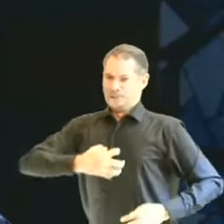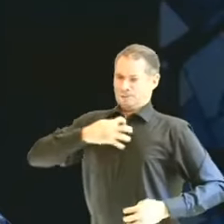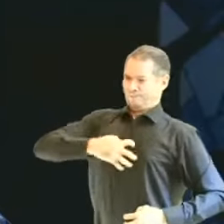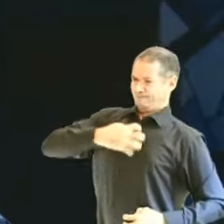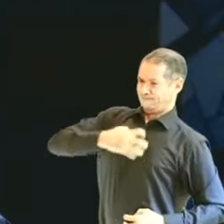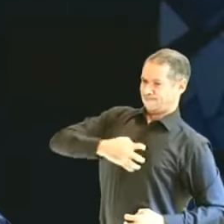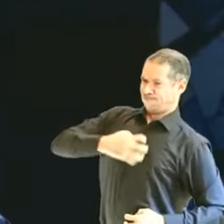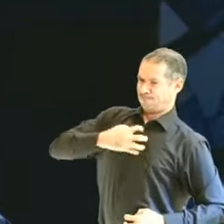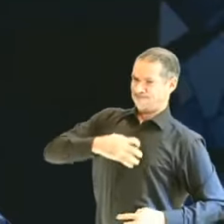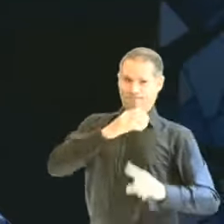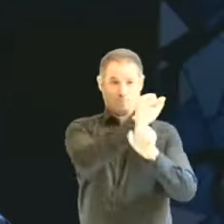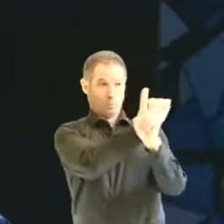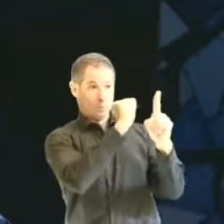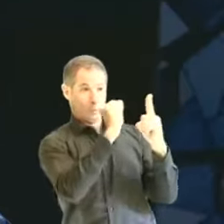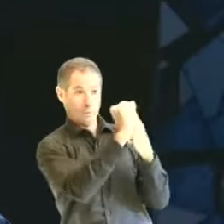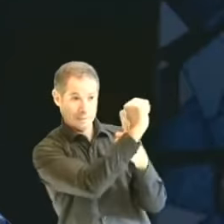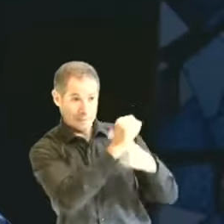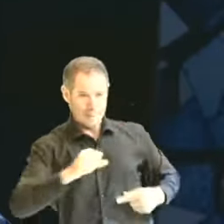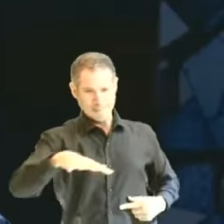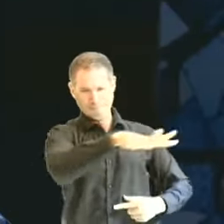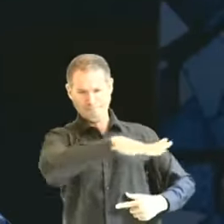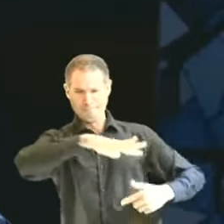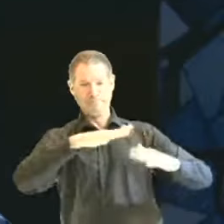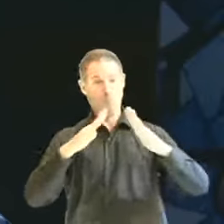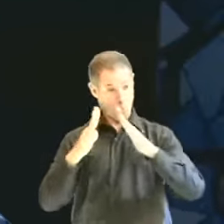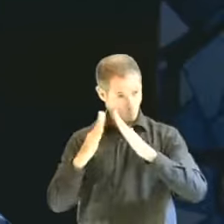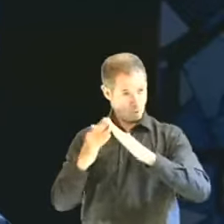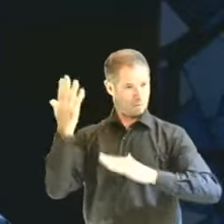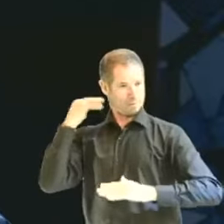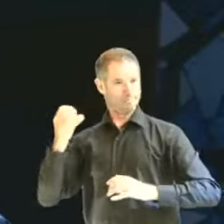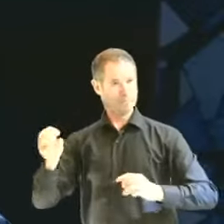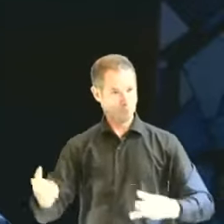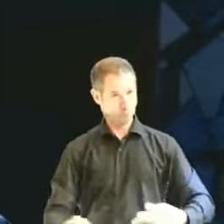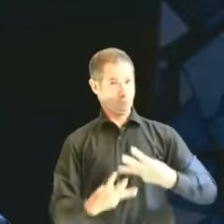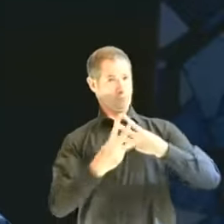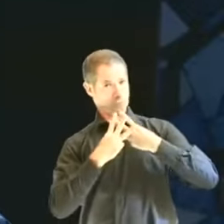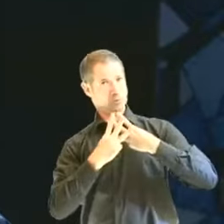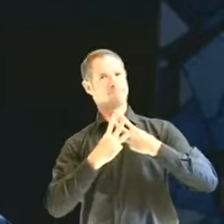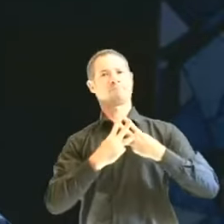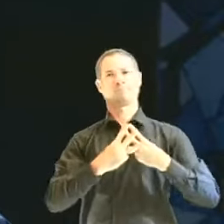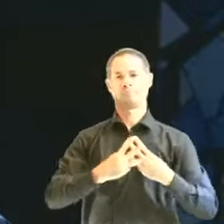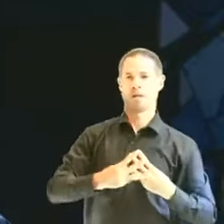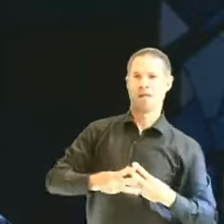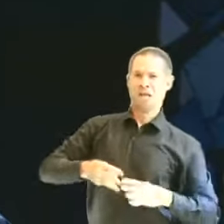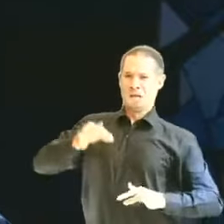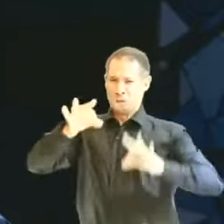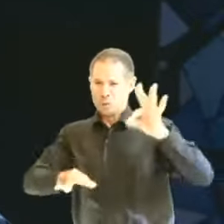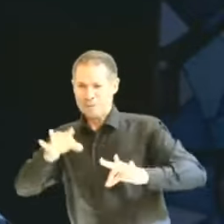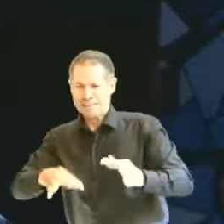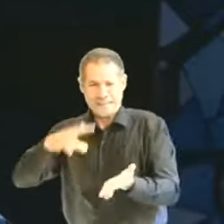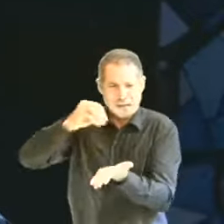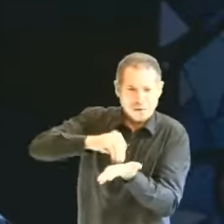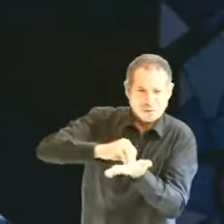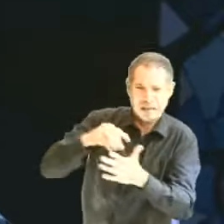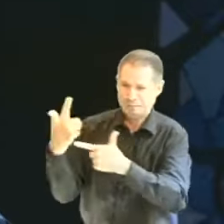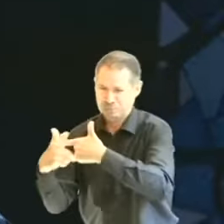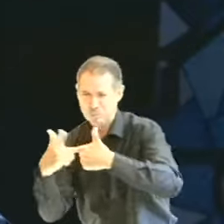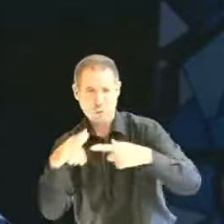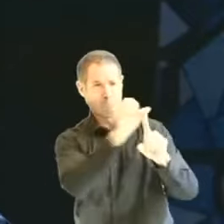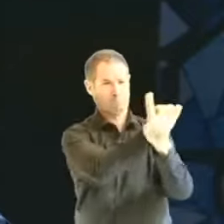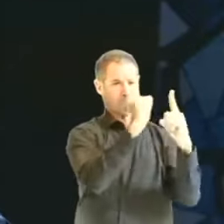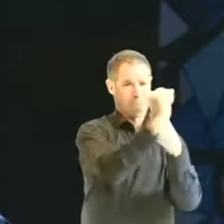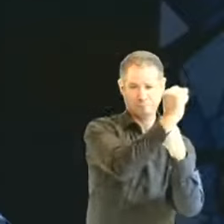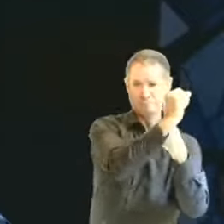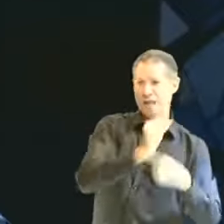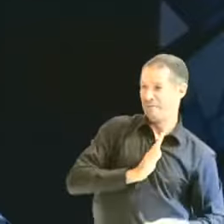a sociedade onde ele morava, que era Judá, né? A injustiça, os problemas sociais. Então